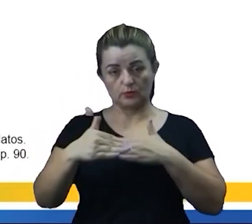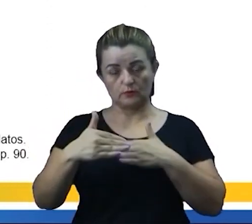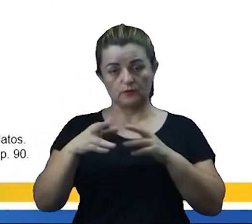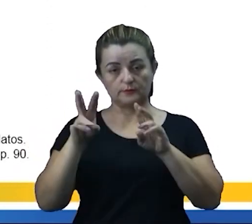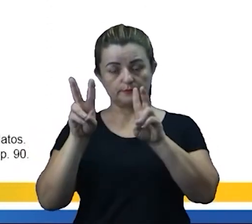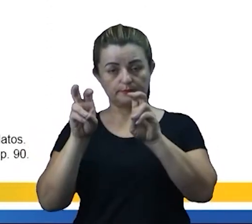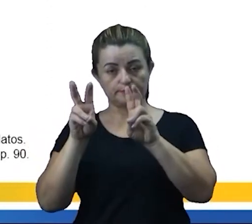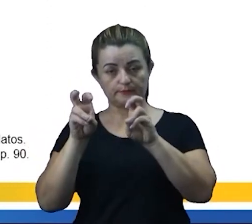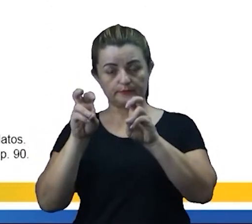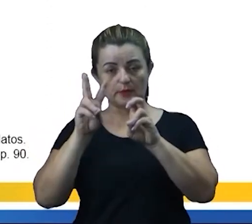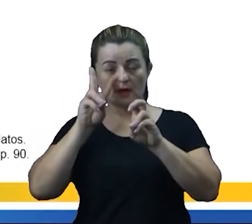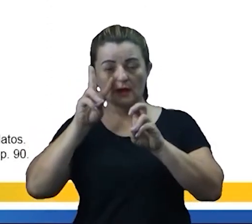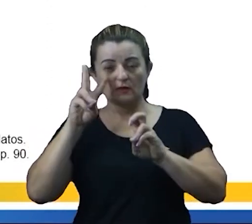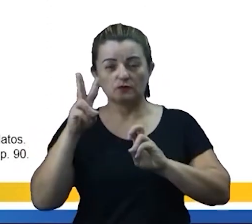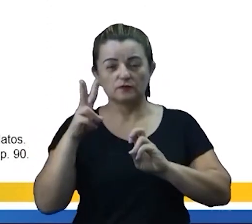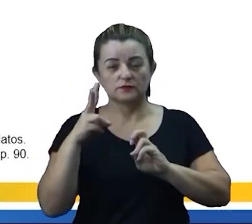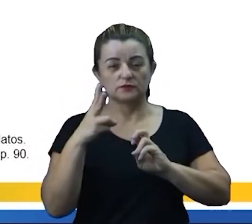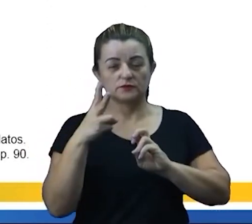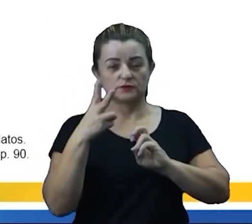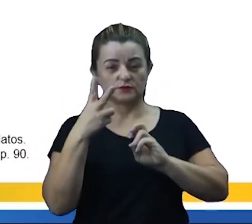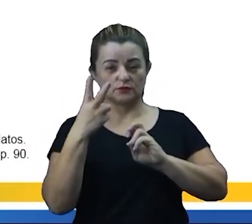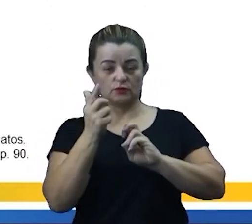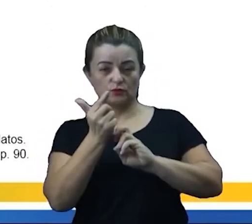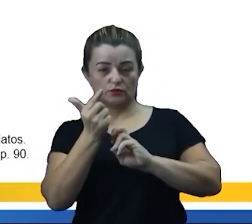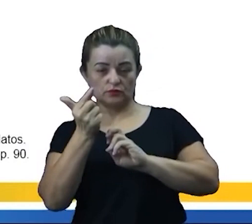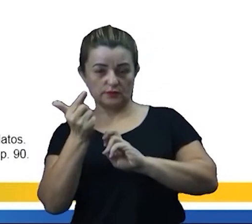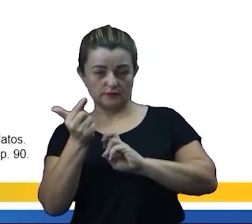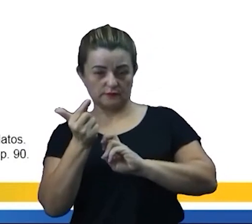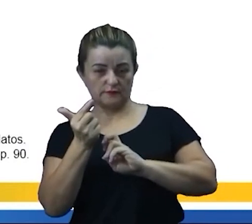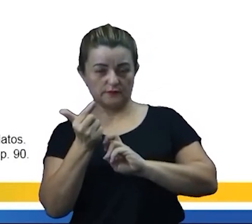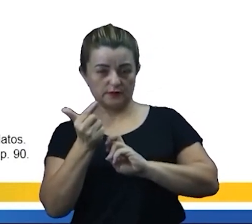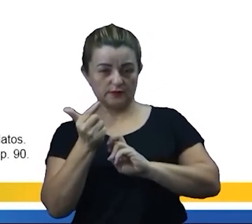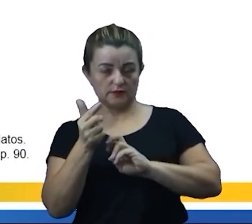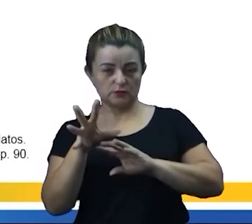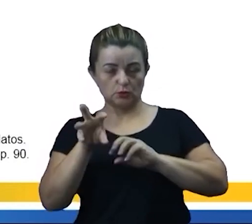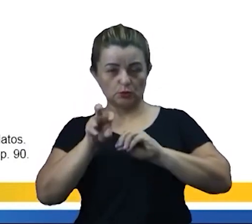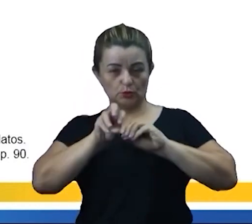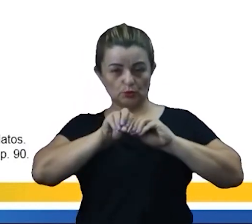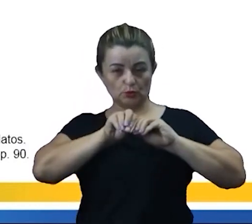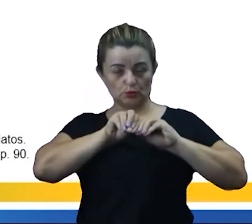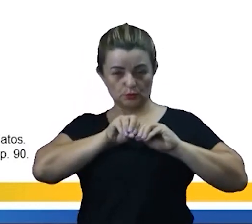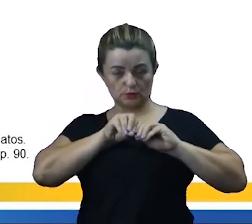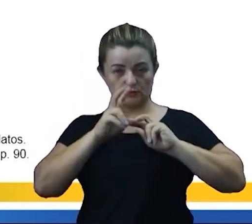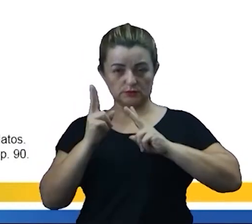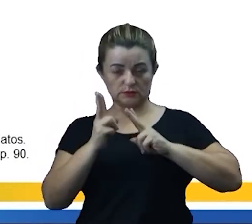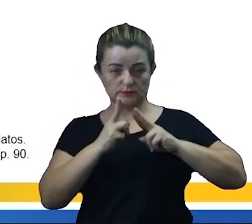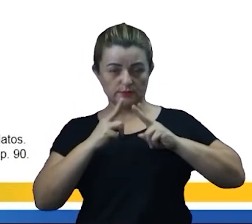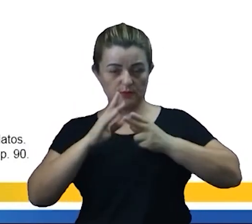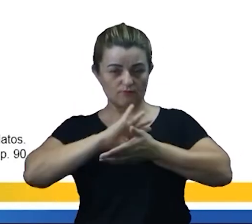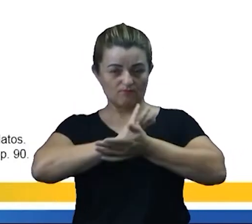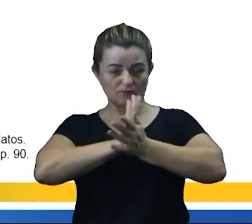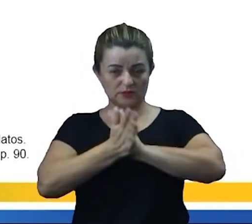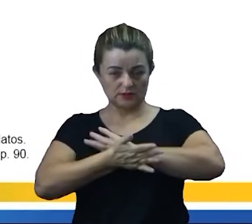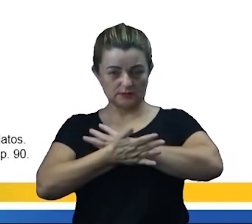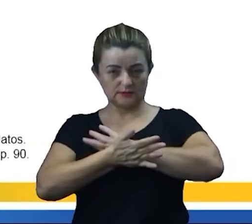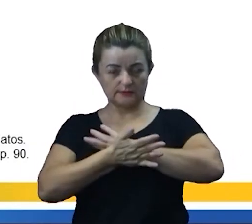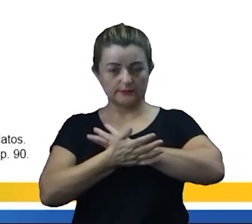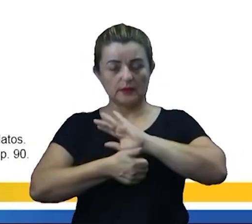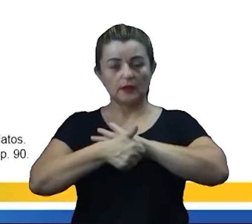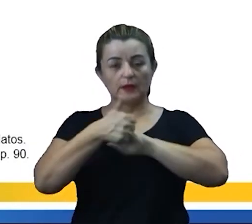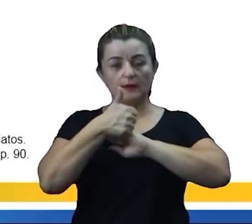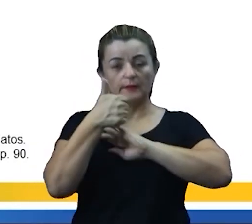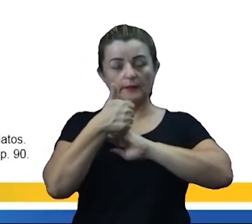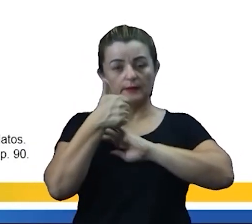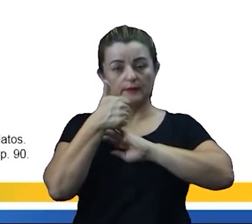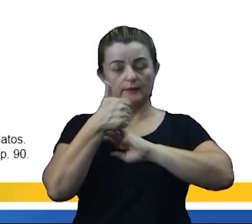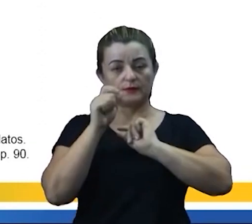é Lisonjeia outra vez impaciente a retenção de sua mesma desgraça. Primeiro eu quero que vocês